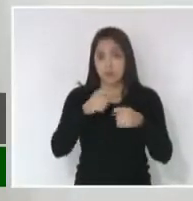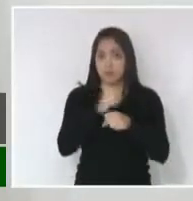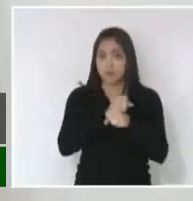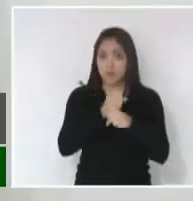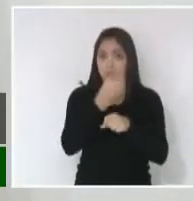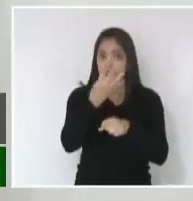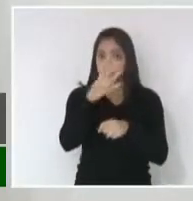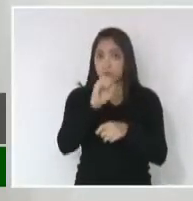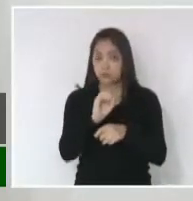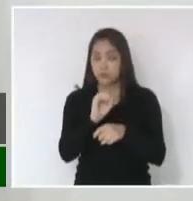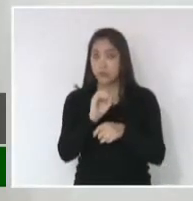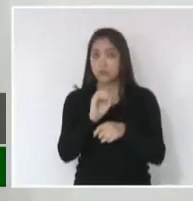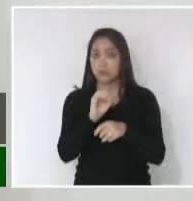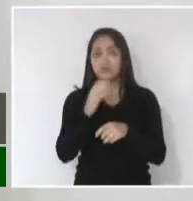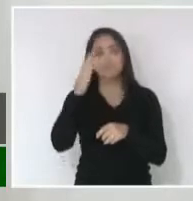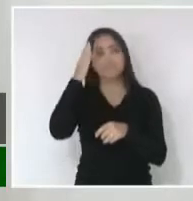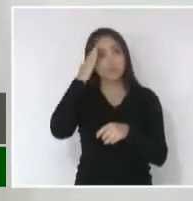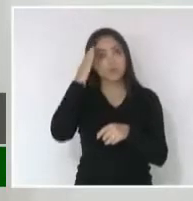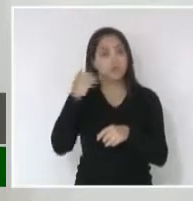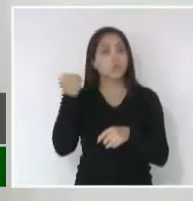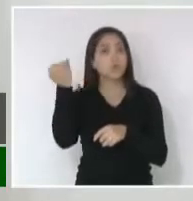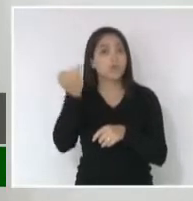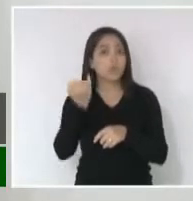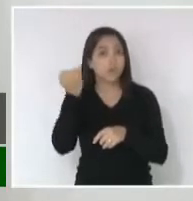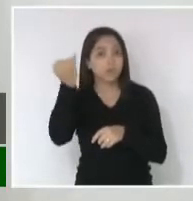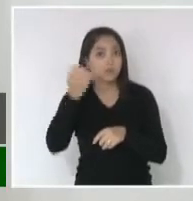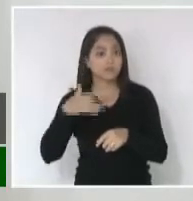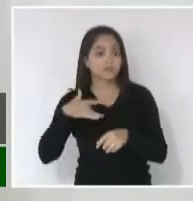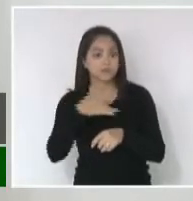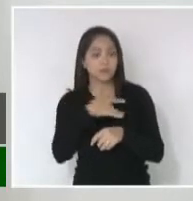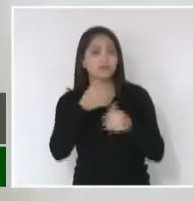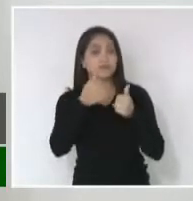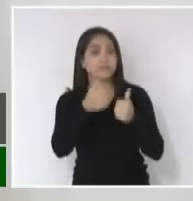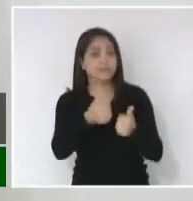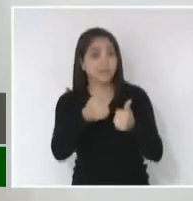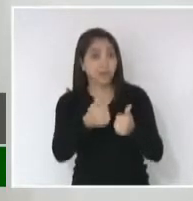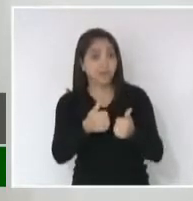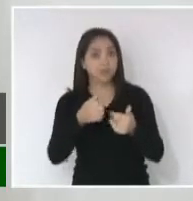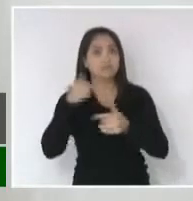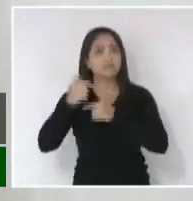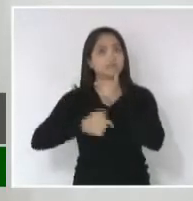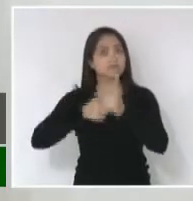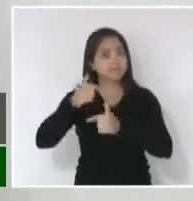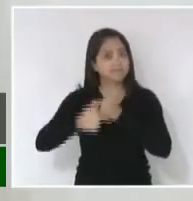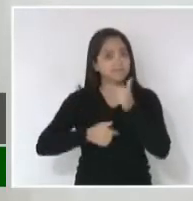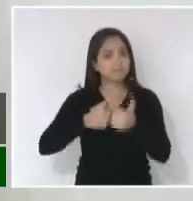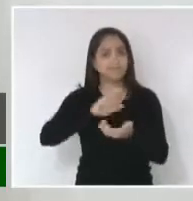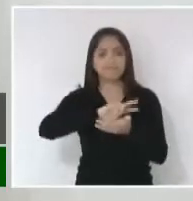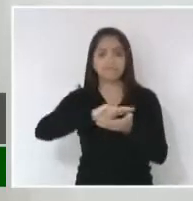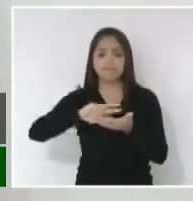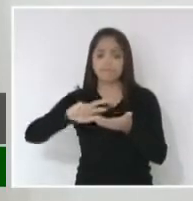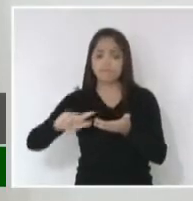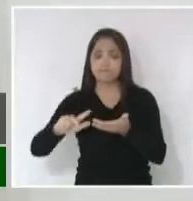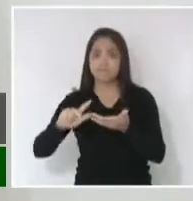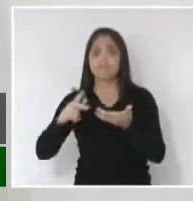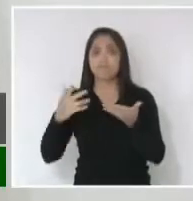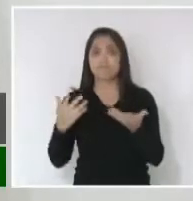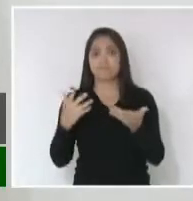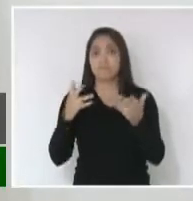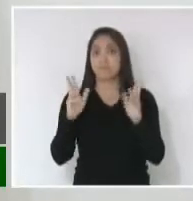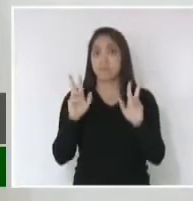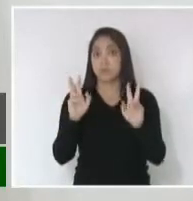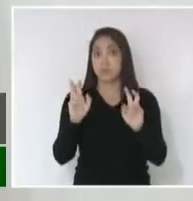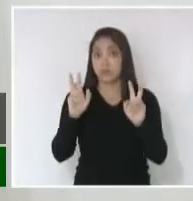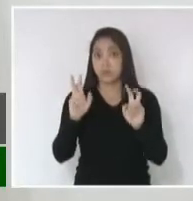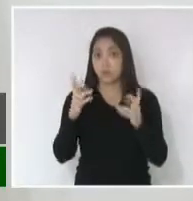anos, sei da importância de manter a saúde em dia para a execução plena das tarefas. É uma questão de produtividade,